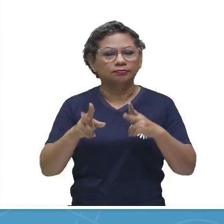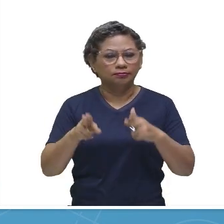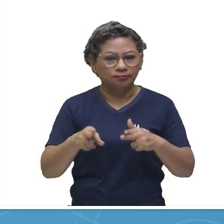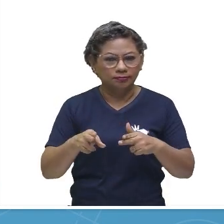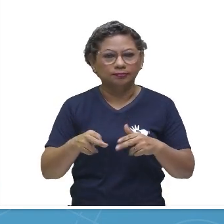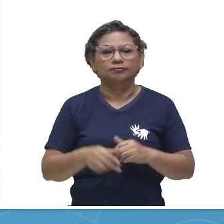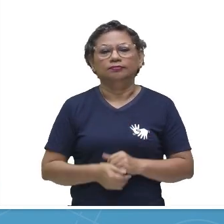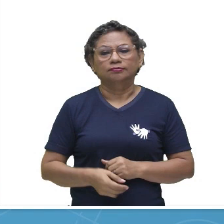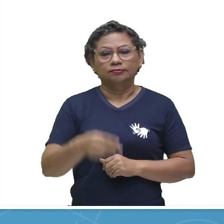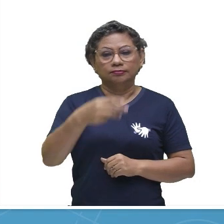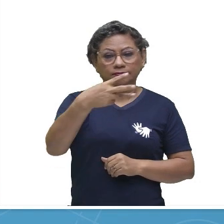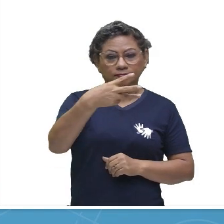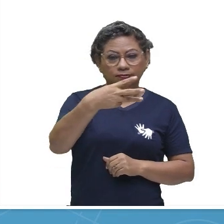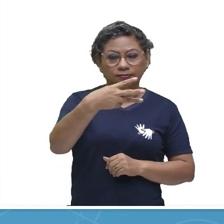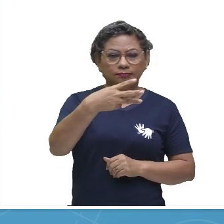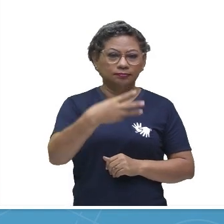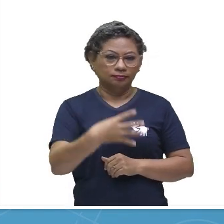que 3 quartos